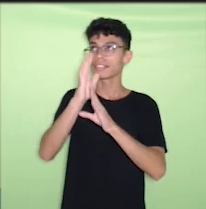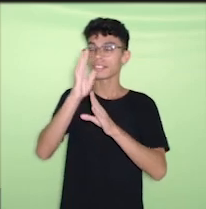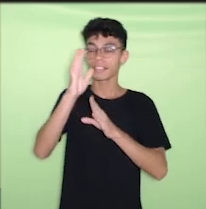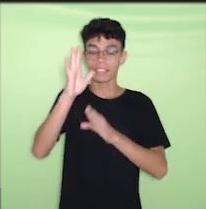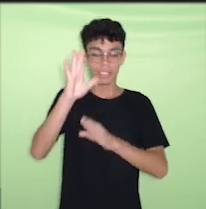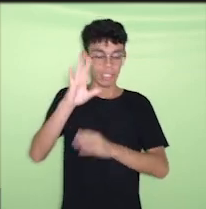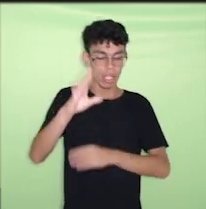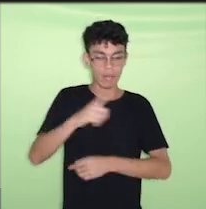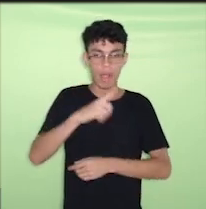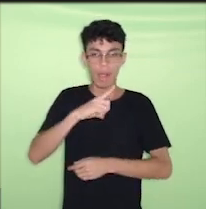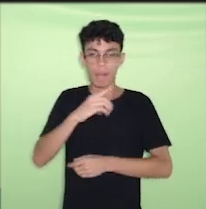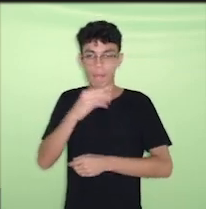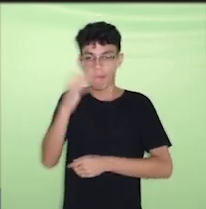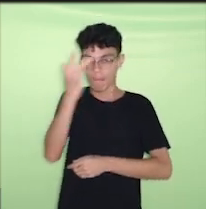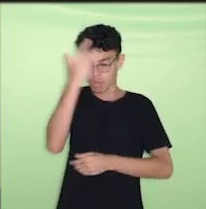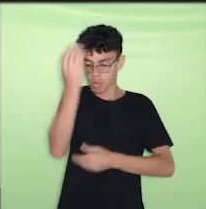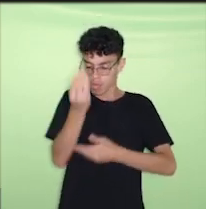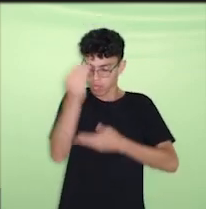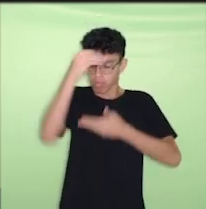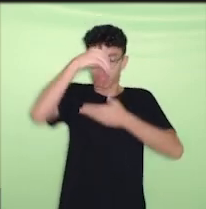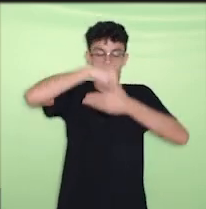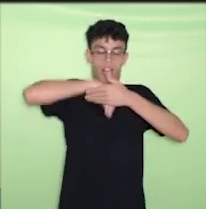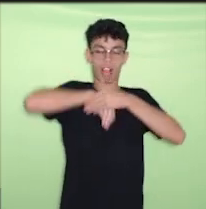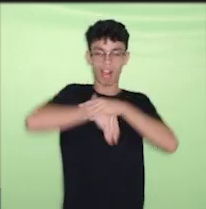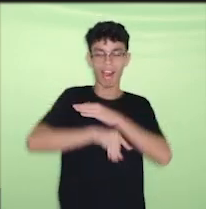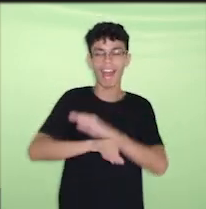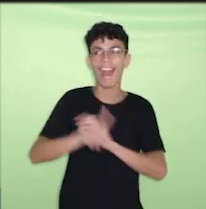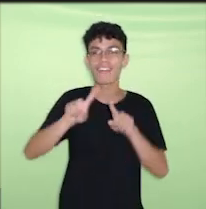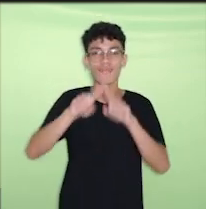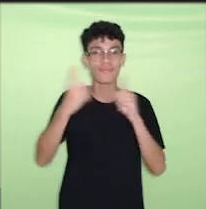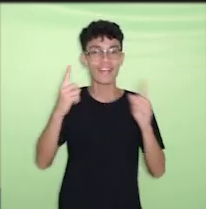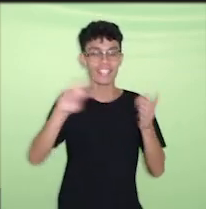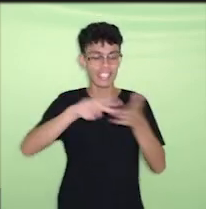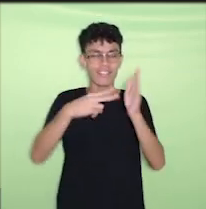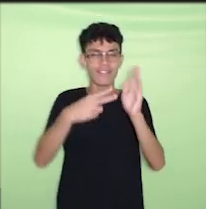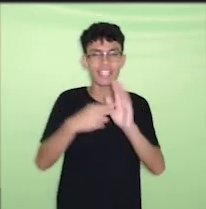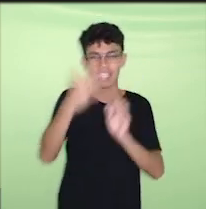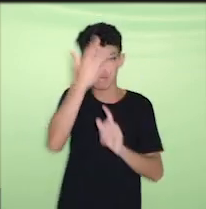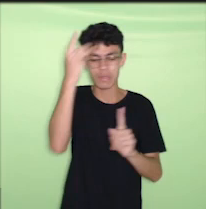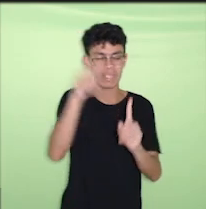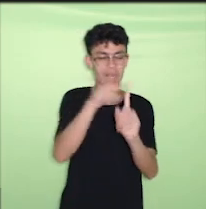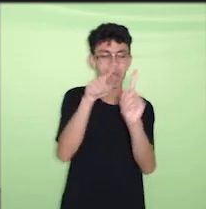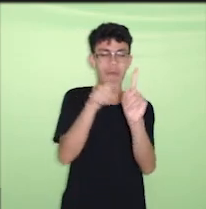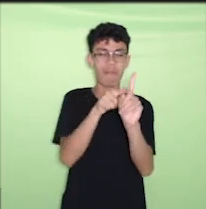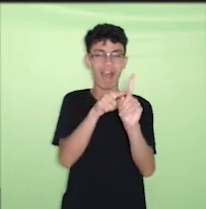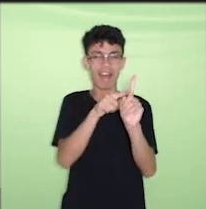existe um outro lá dentro da gente. Ah, mas isso é gravidez.